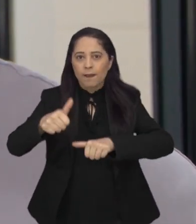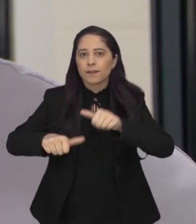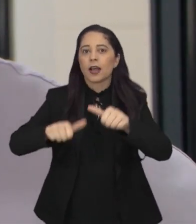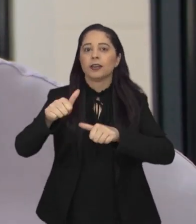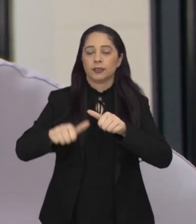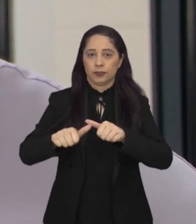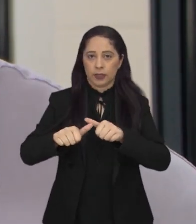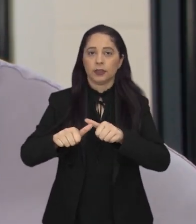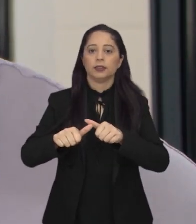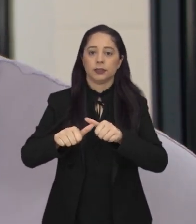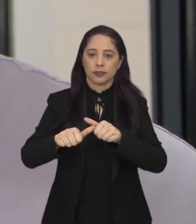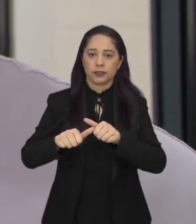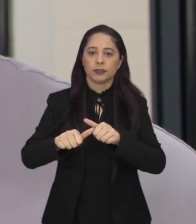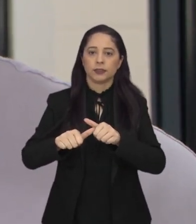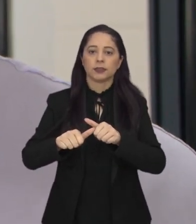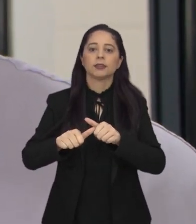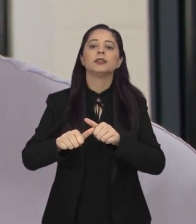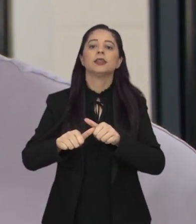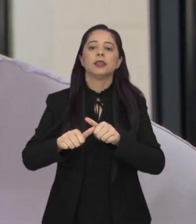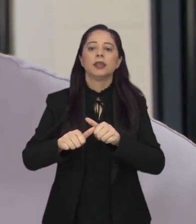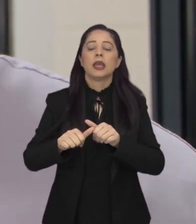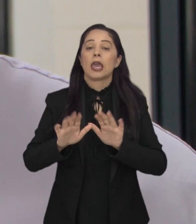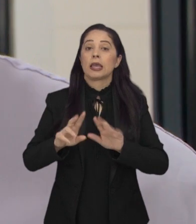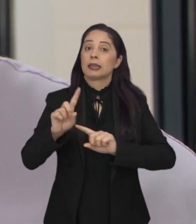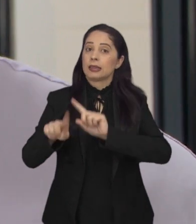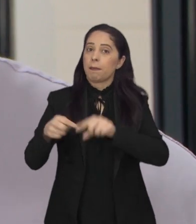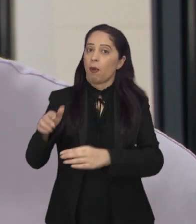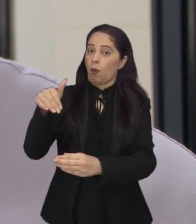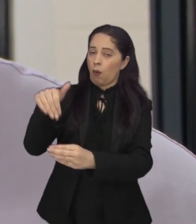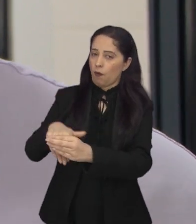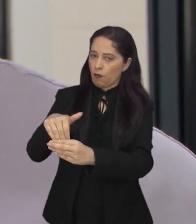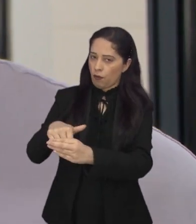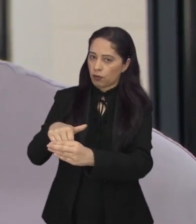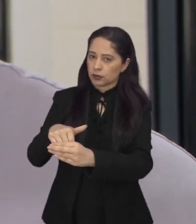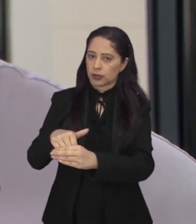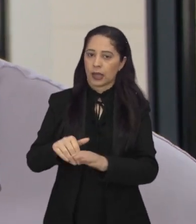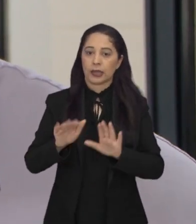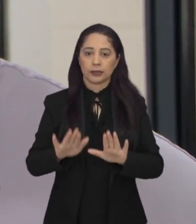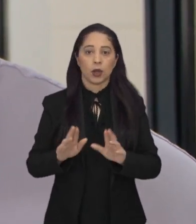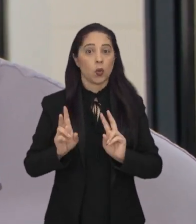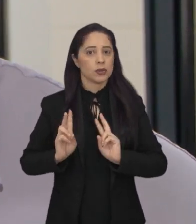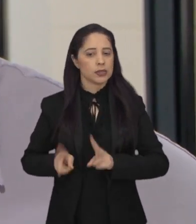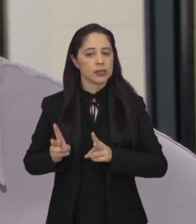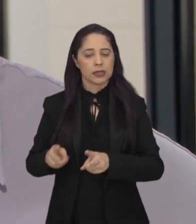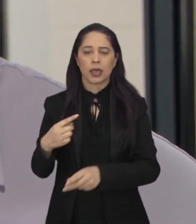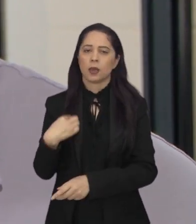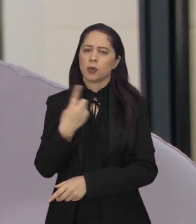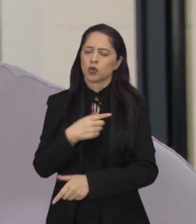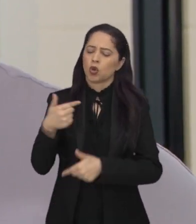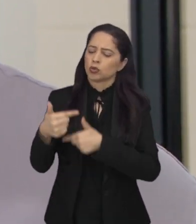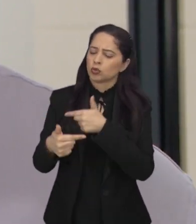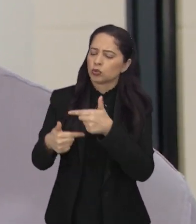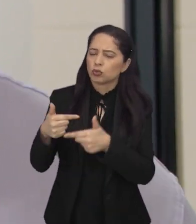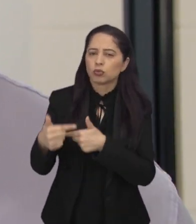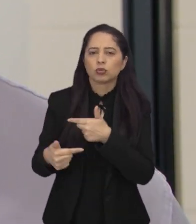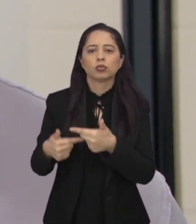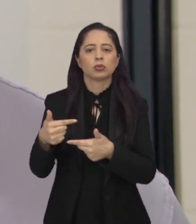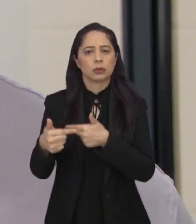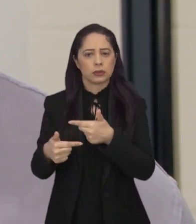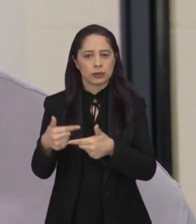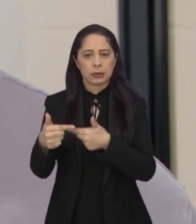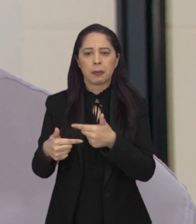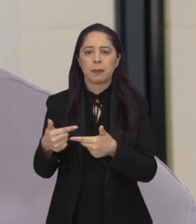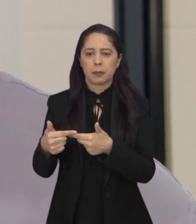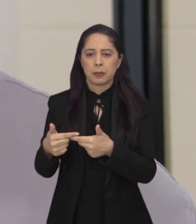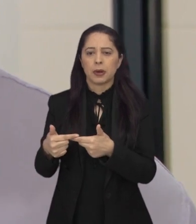analisada, para dar parecer, para o plenário, então, definir. Então, a gente sempre tem feito um trabalho de